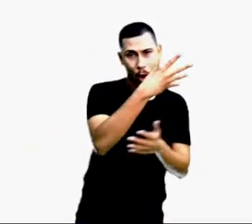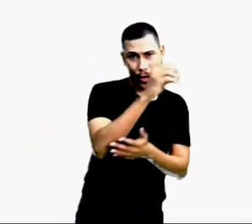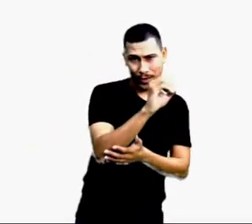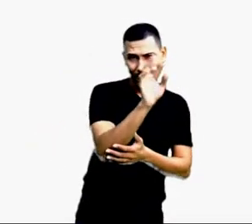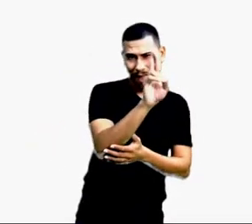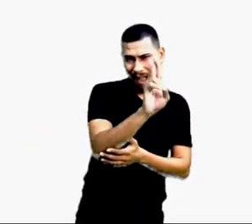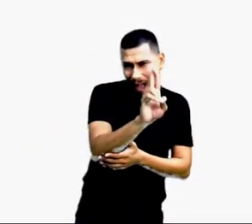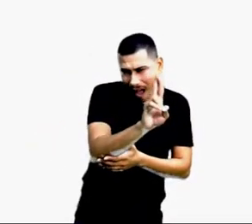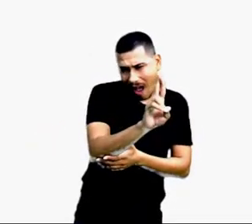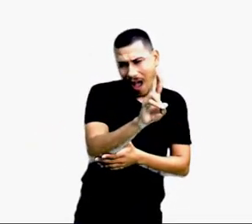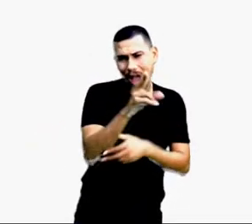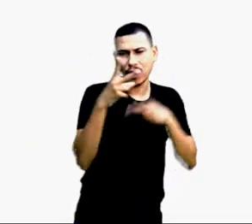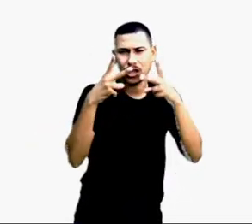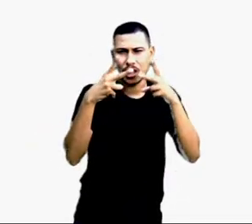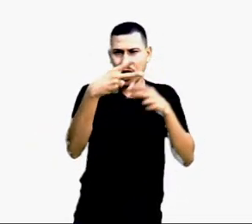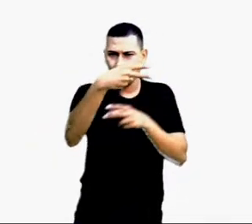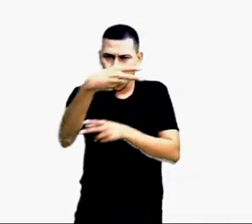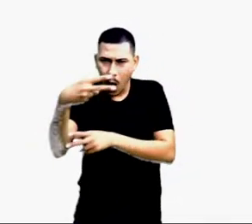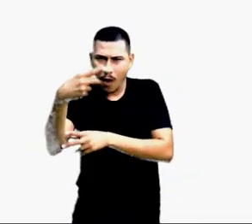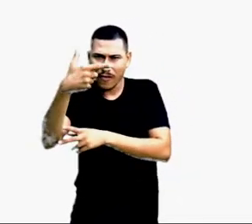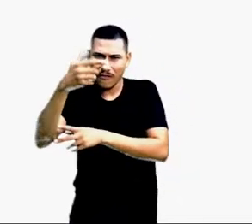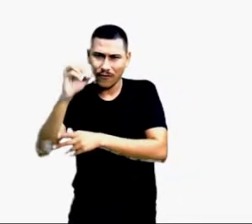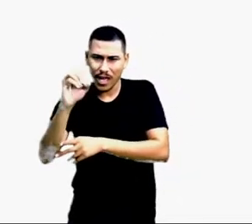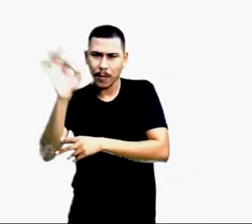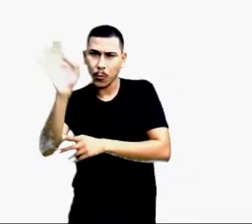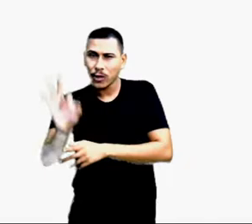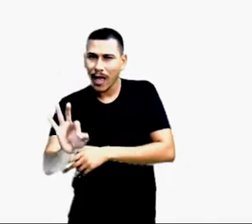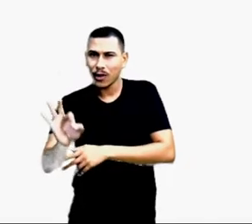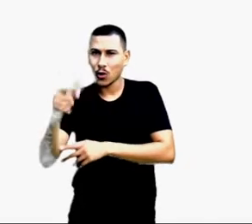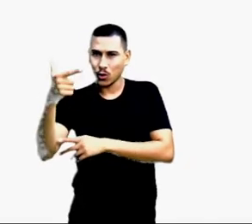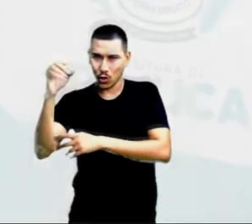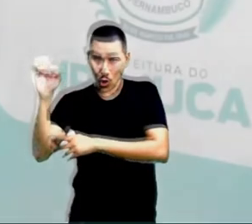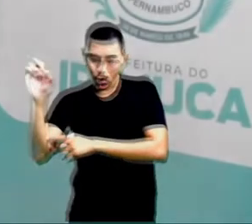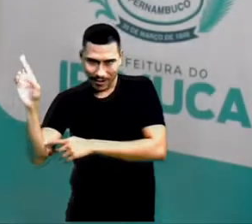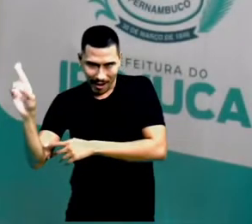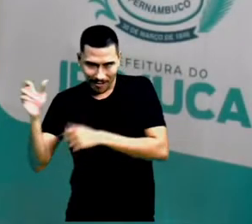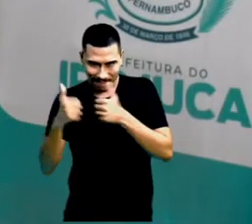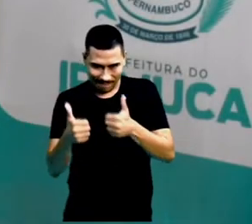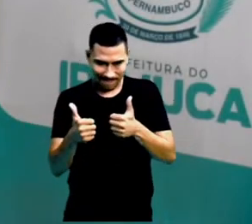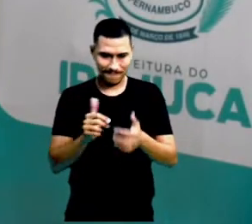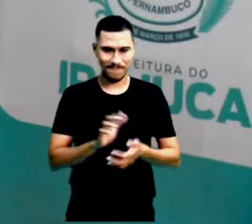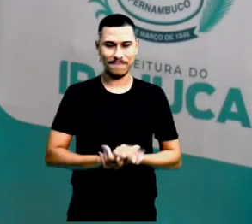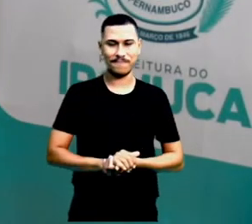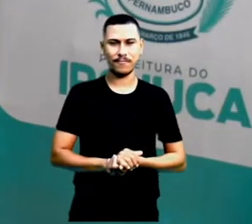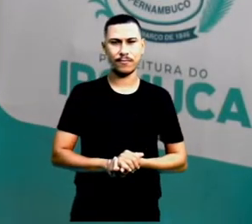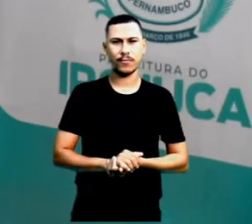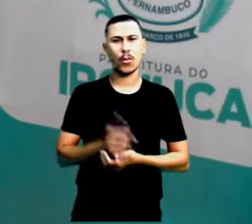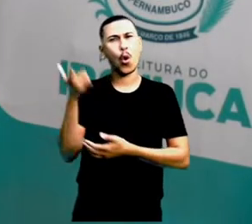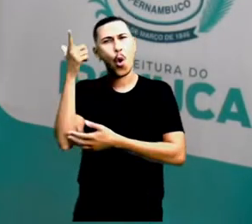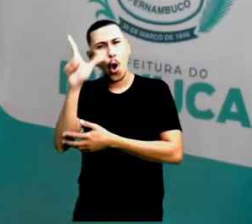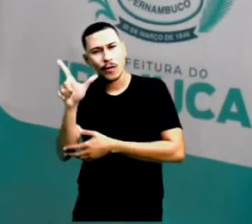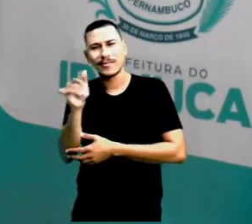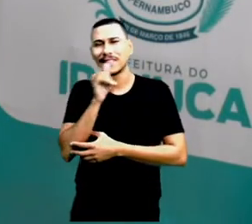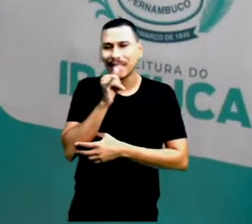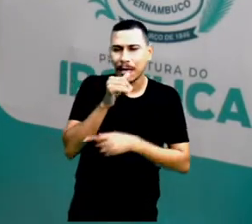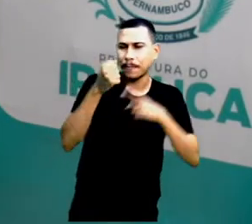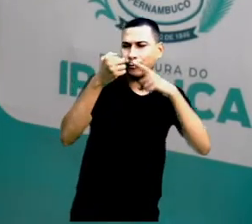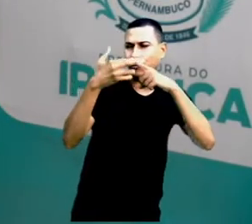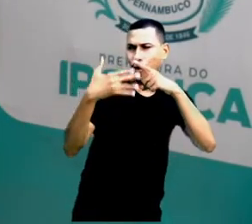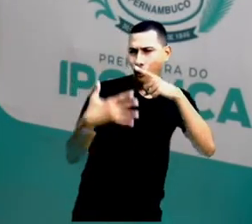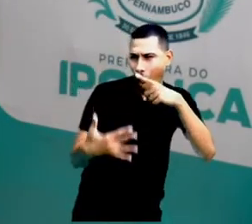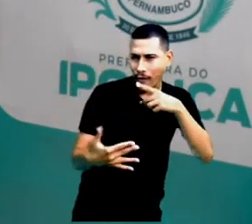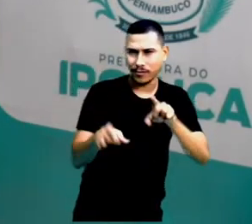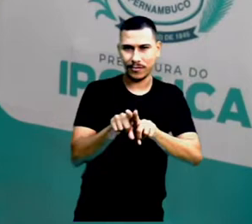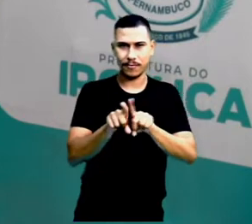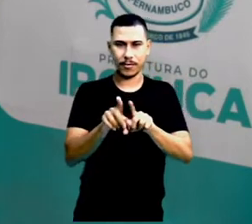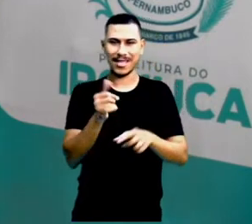R$40 corresponde a 20% de 200, ok? Vamos ver outra situação. Em